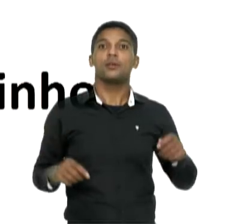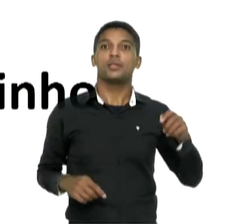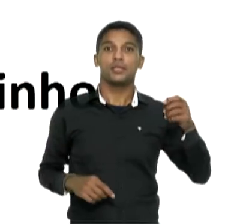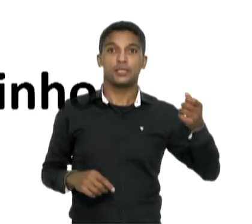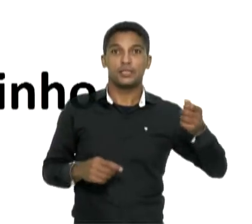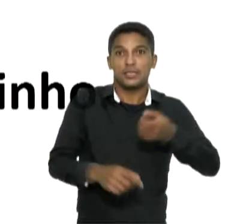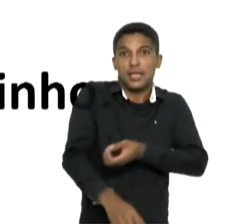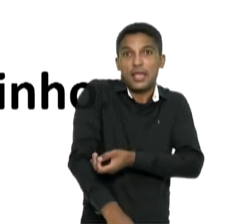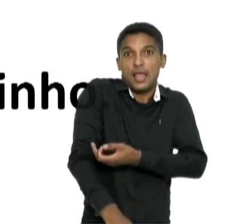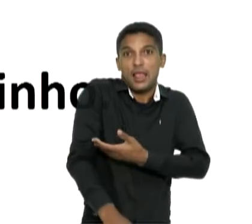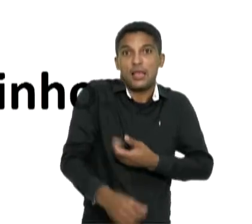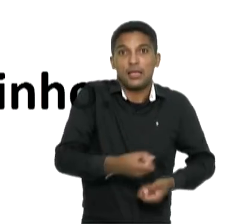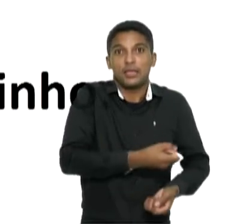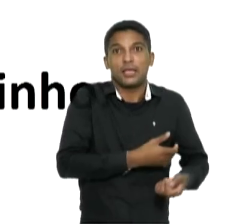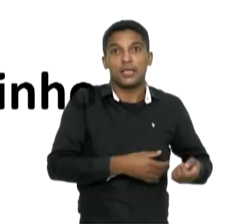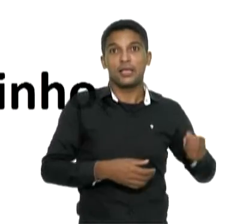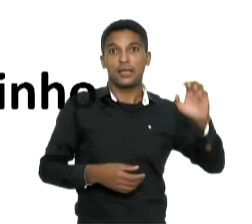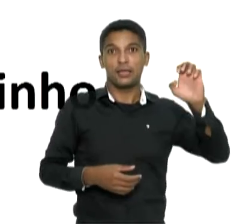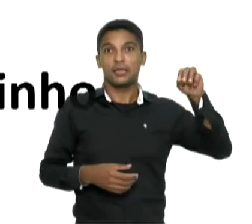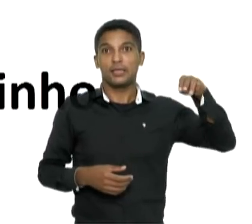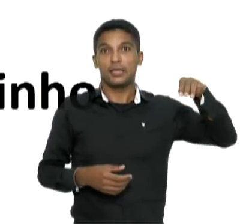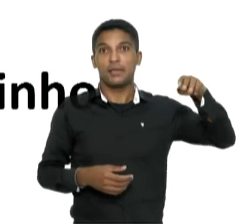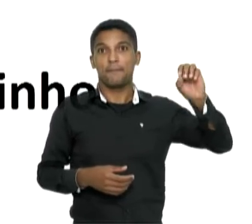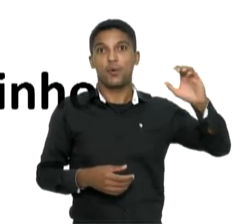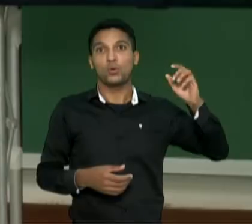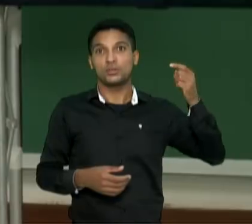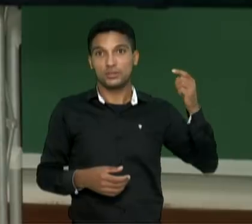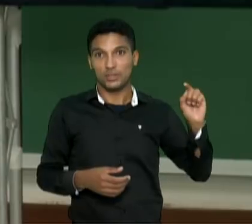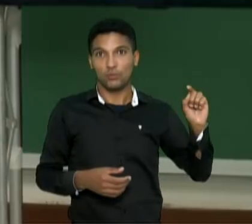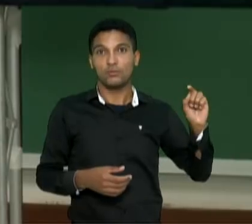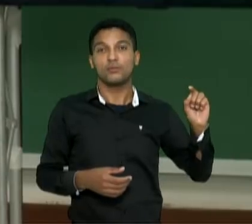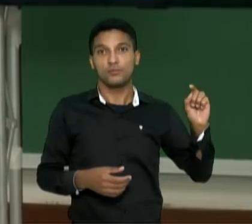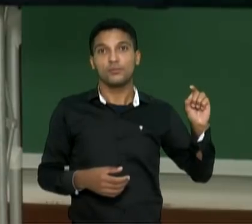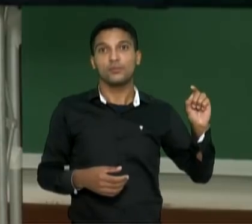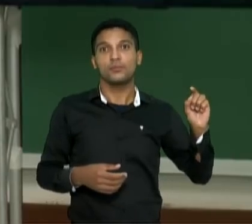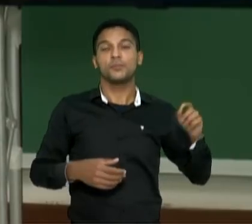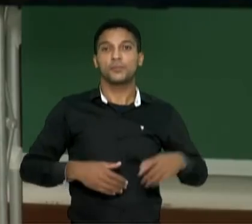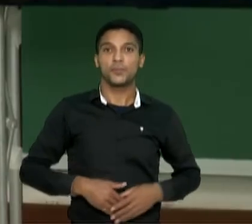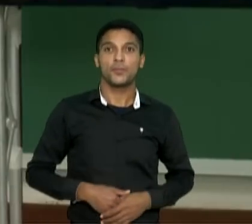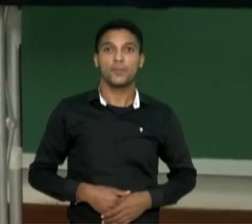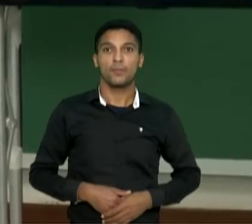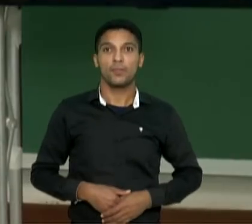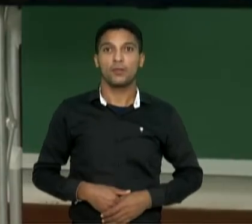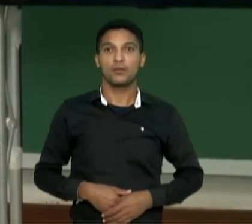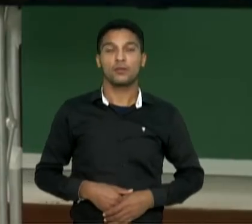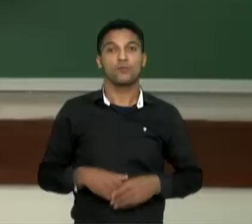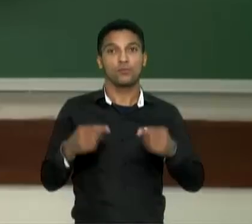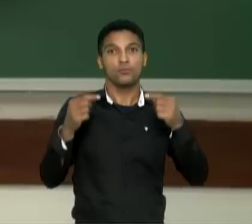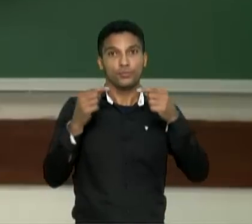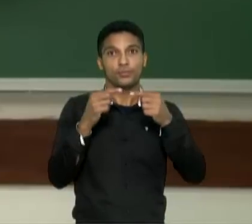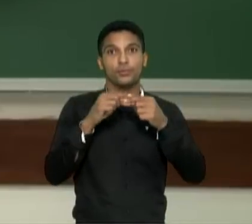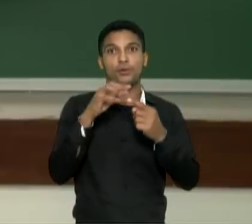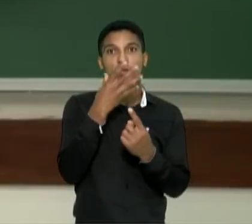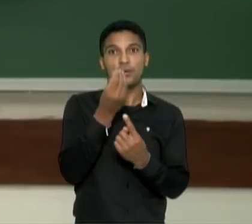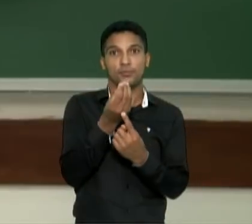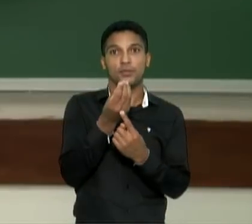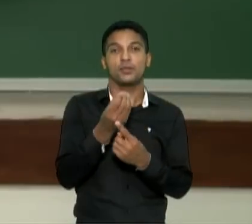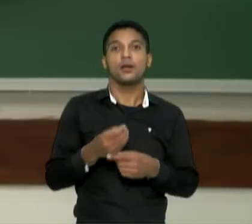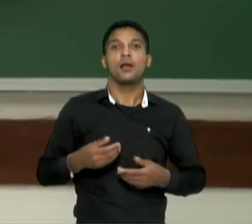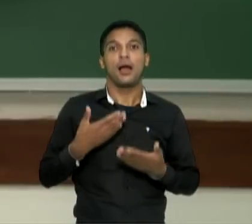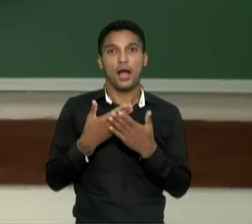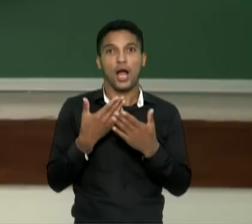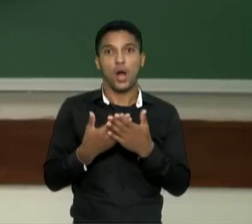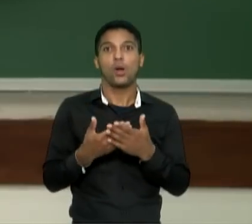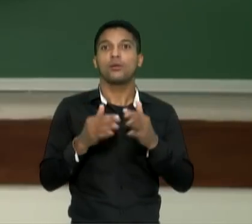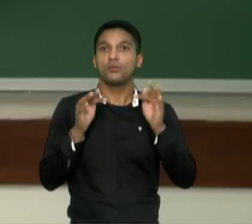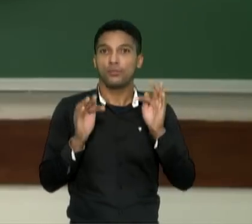figura, o trabalho do Michelangelo, e do Bernini, e do Aleijadinho, que é brasileiro. Então a aula vai ficando por aqui, agradeço para